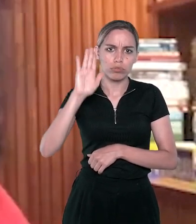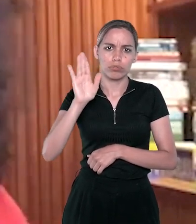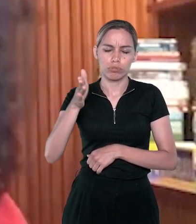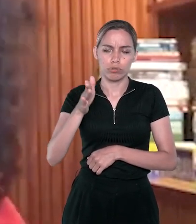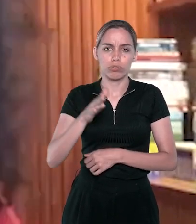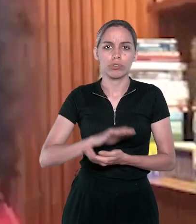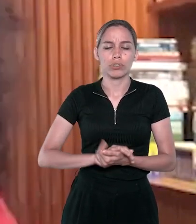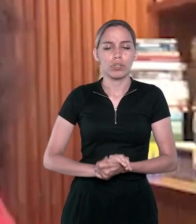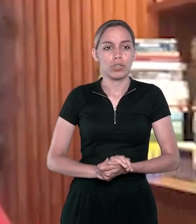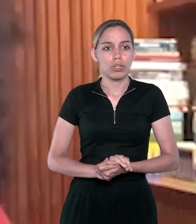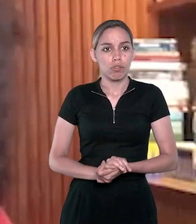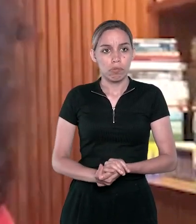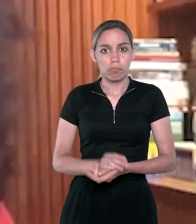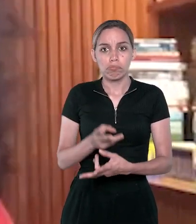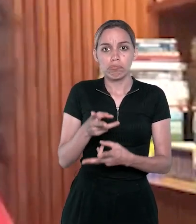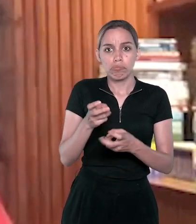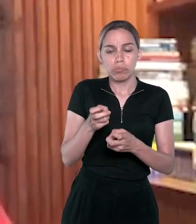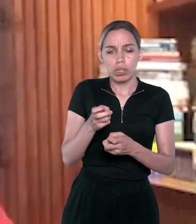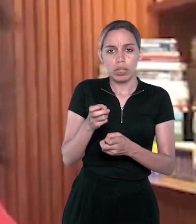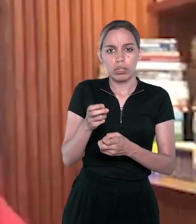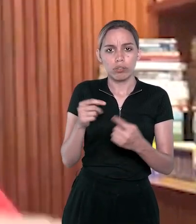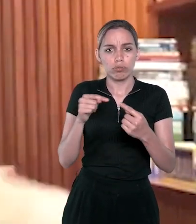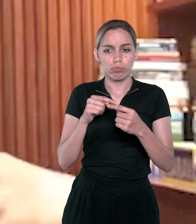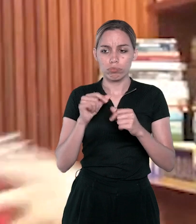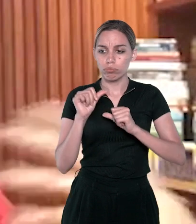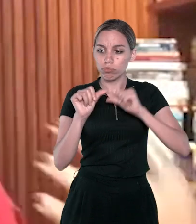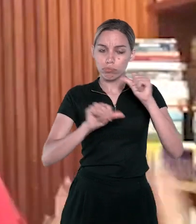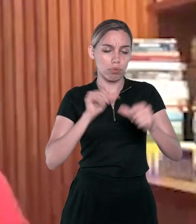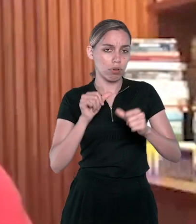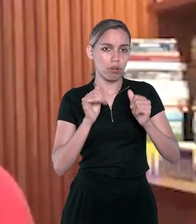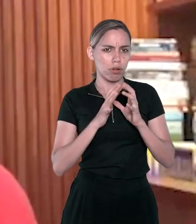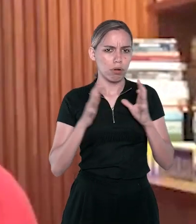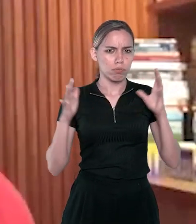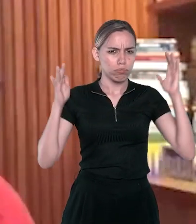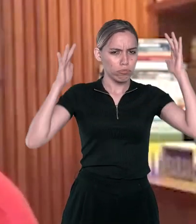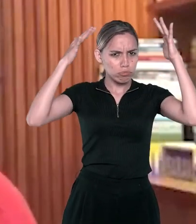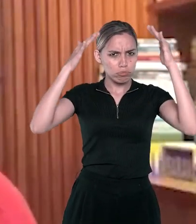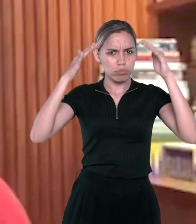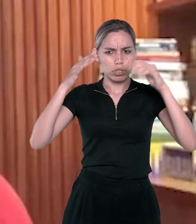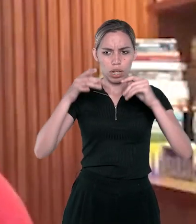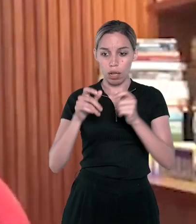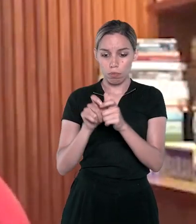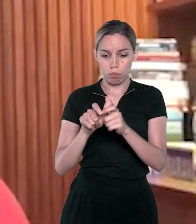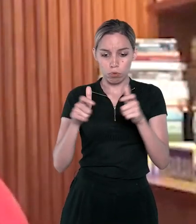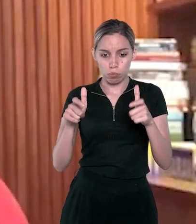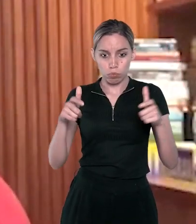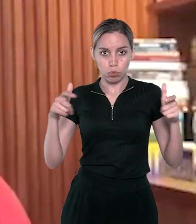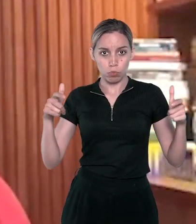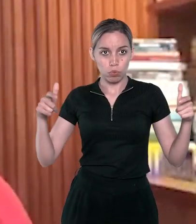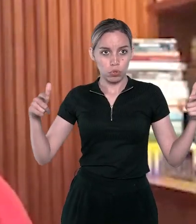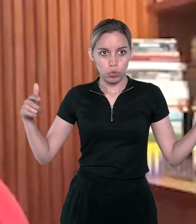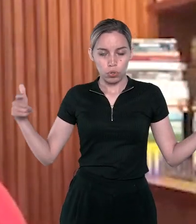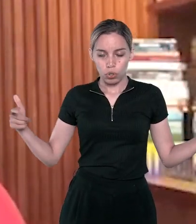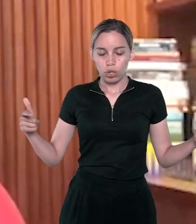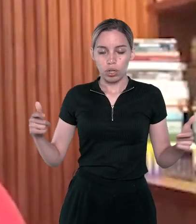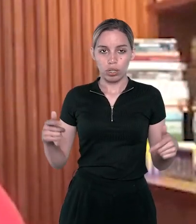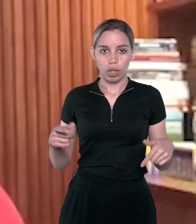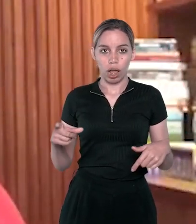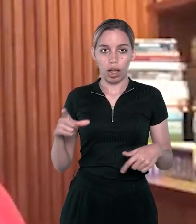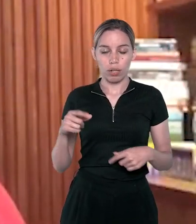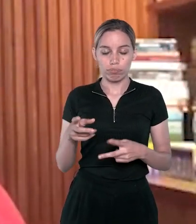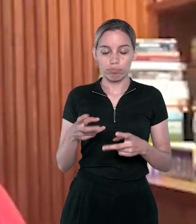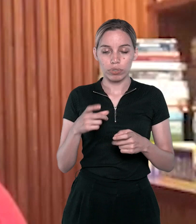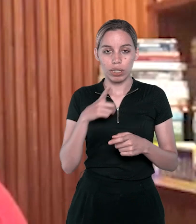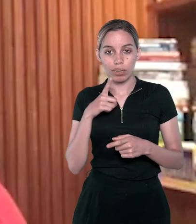vão se transformando nessa onda de uma escala muito numerosa. E aí tem um